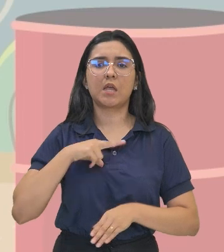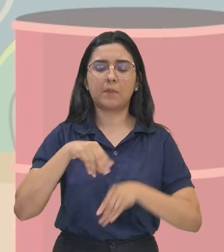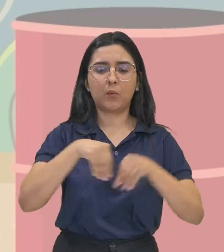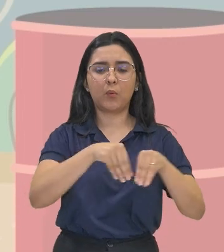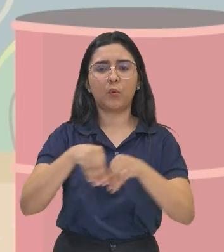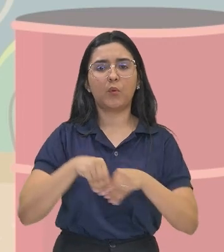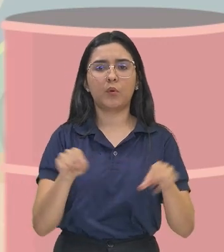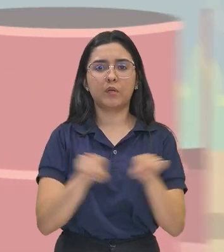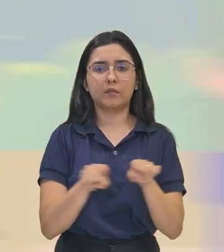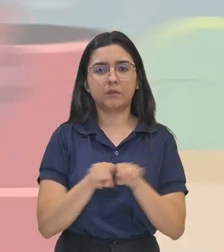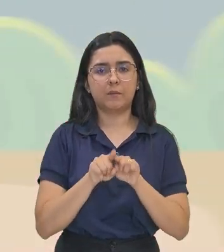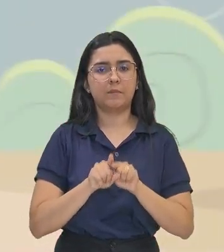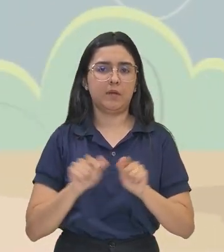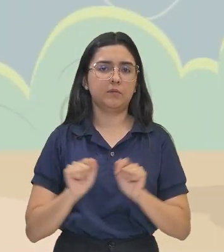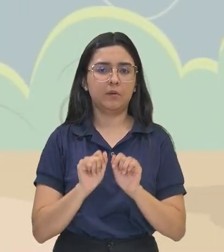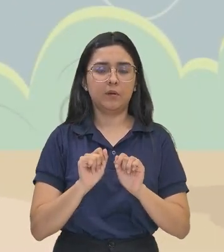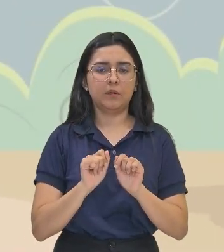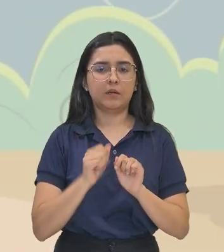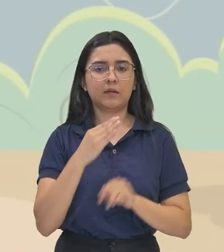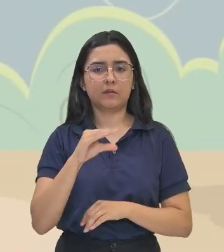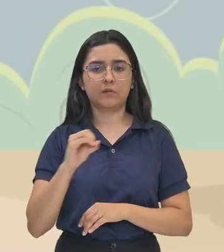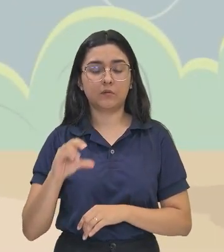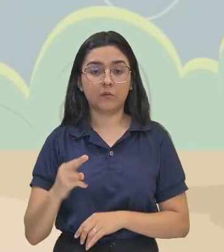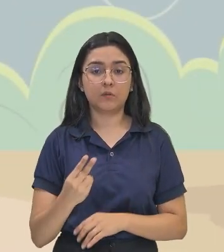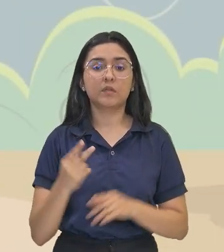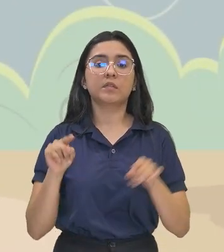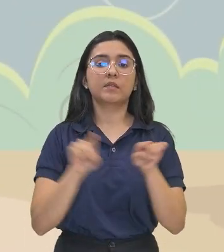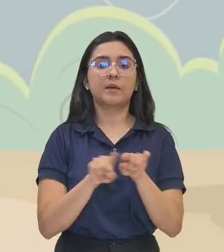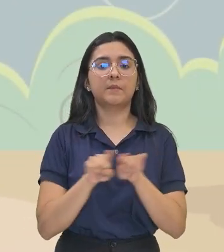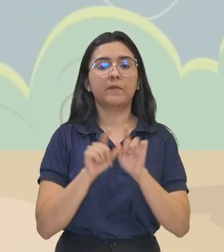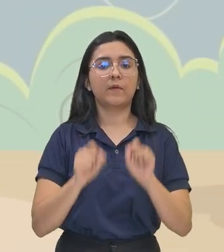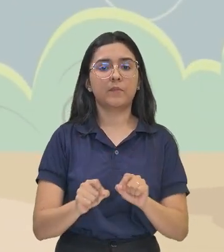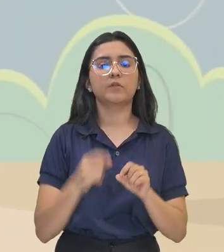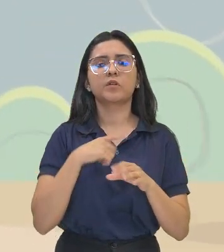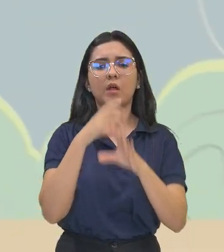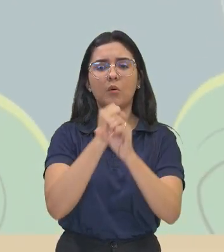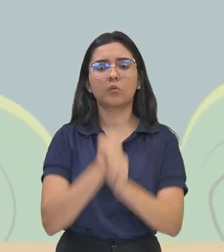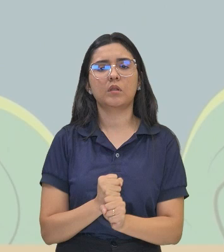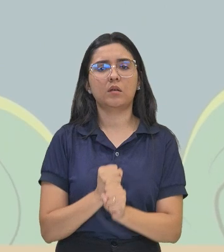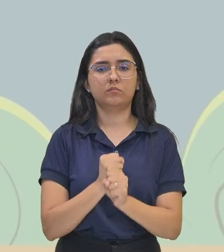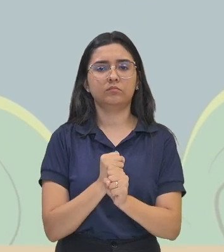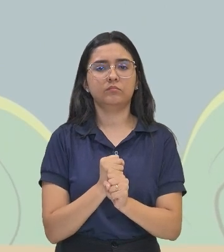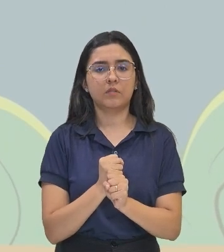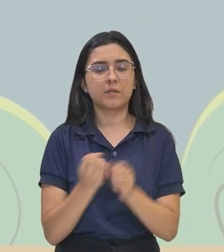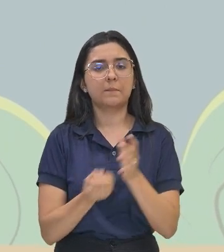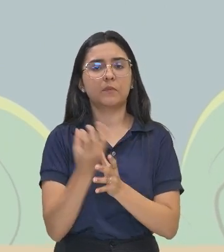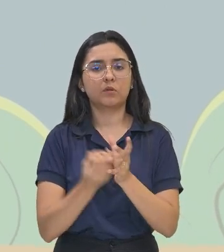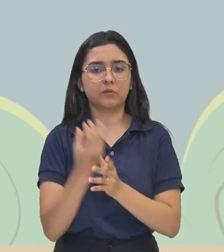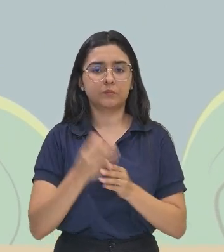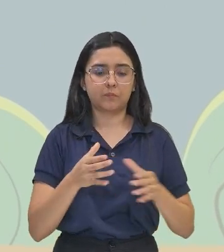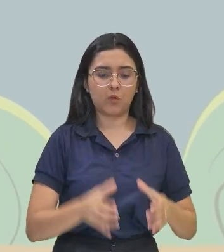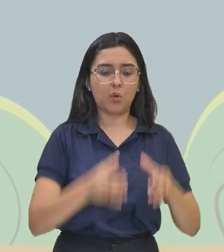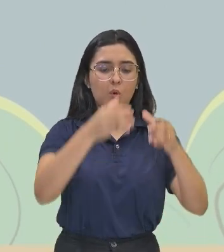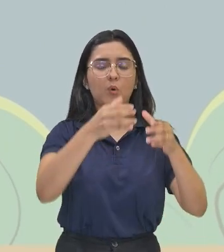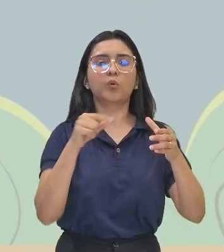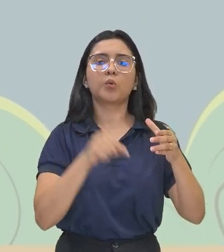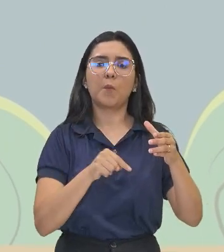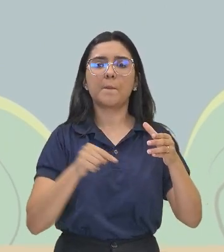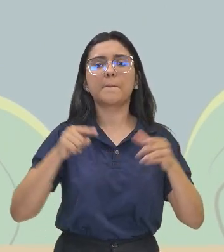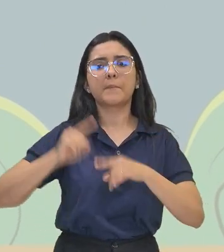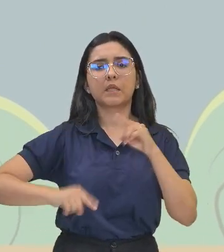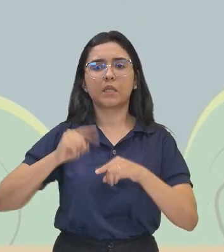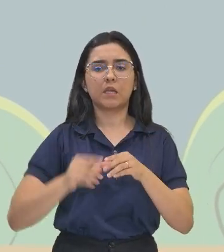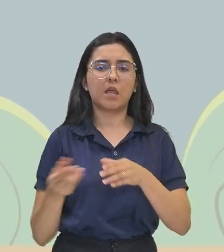e capturar carbono. Além disso, vamos calcular o rendimento da produção. A pirólise transforma o material orgânico